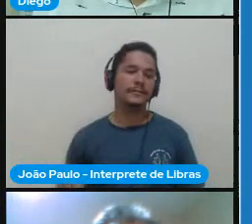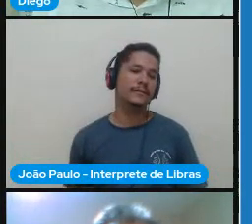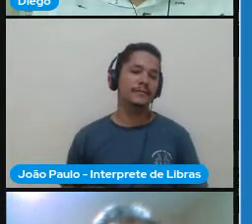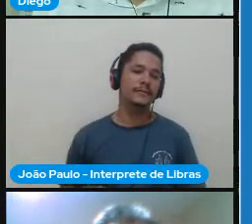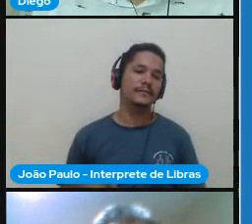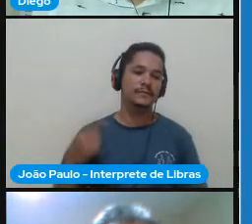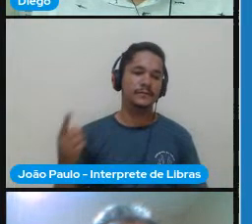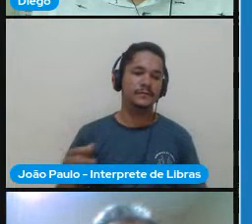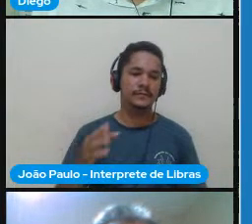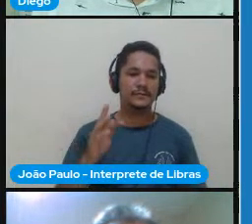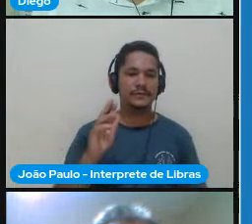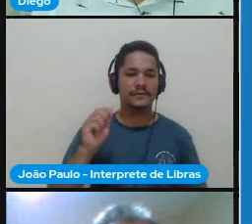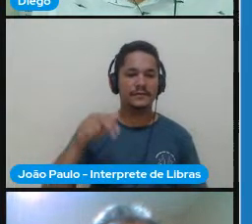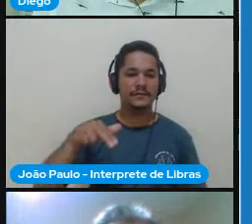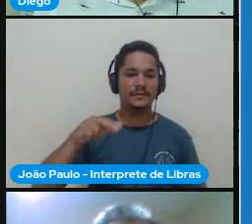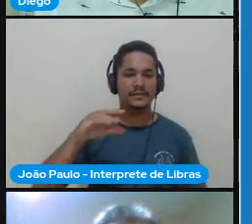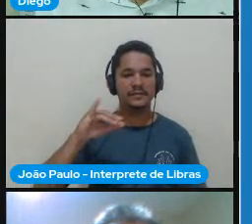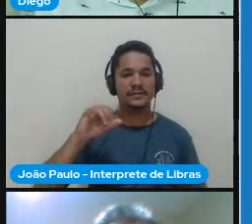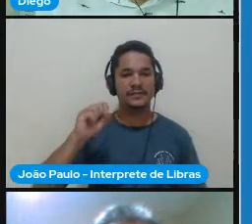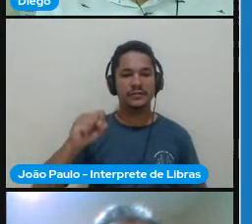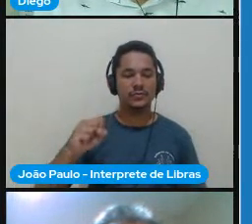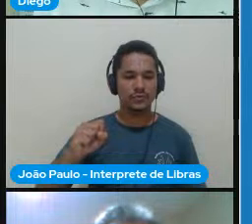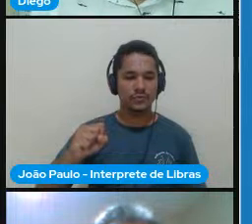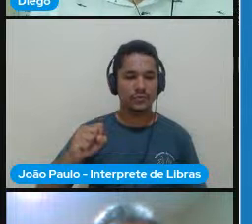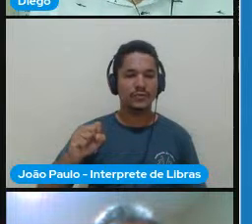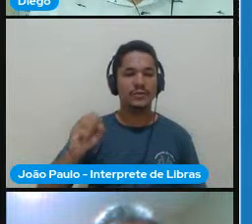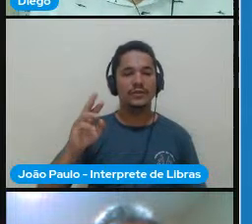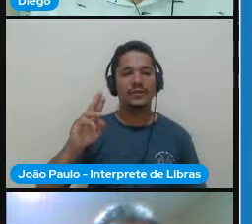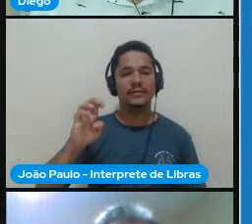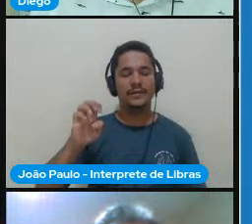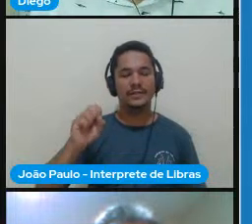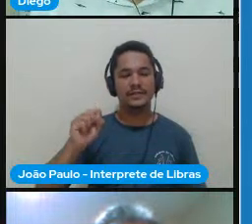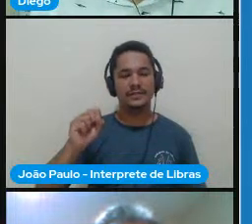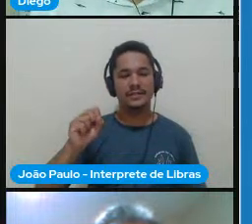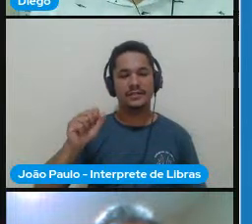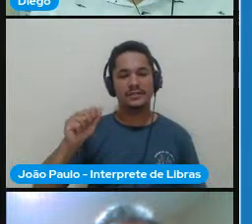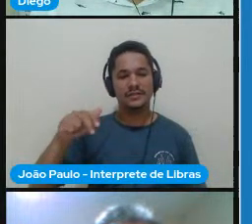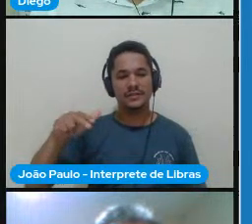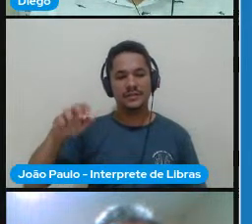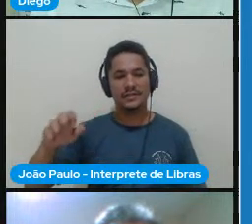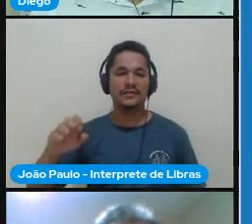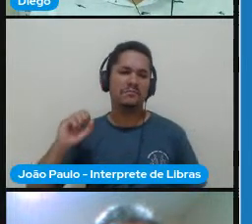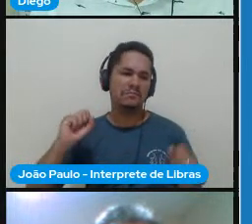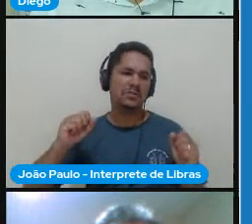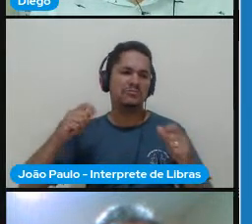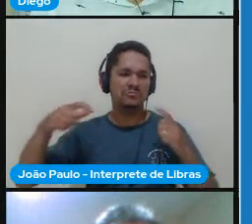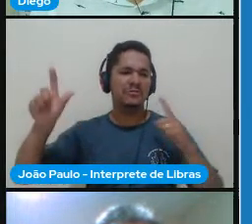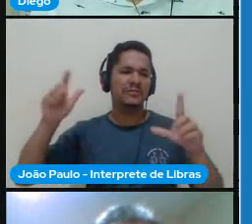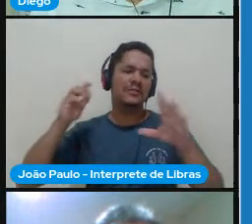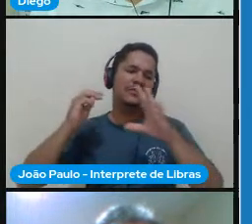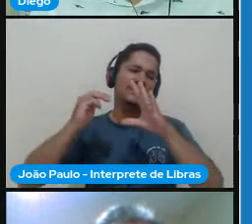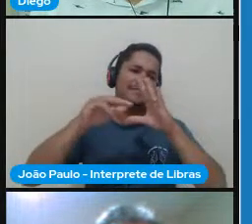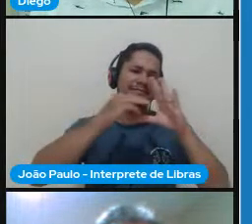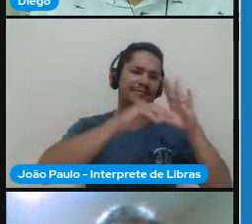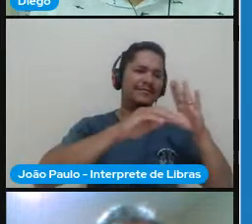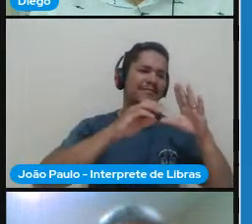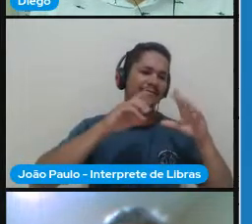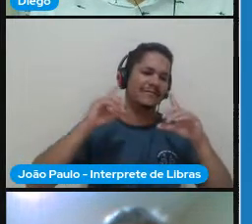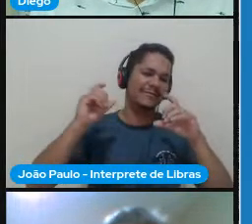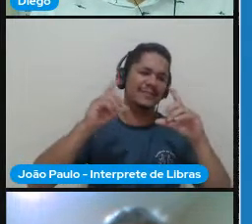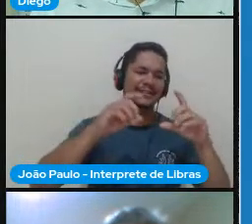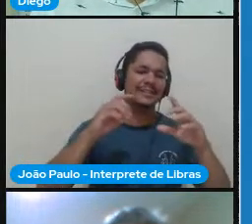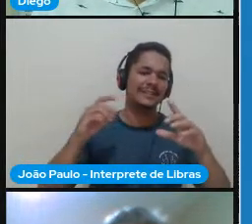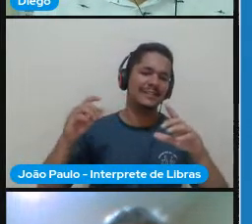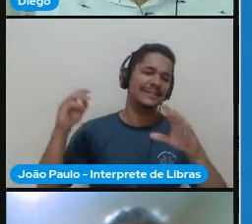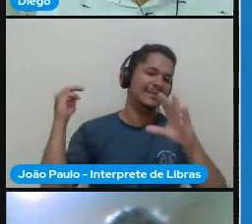do Francisco Bressani de Azevedo também chegou. E pode ter chegado mais fotos, gente, só que como a gente vai chegando fotos, vocês